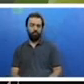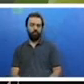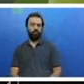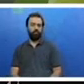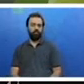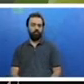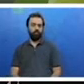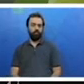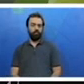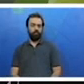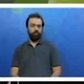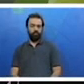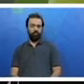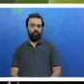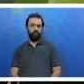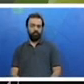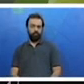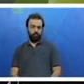150.